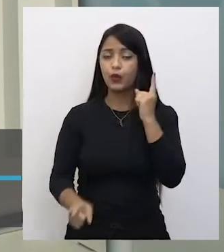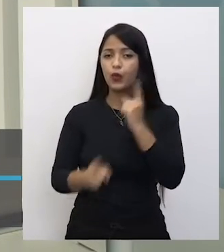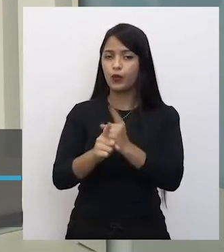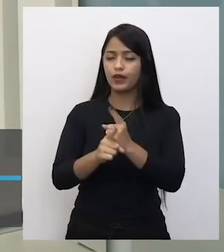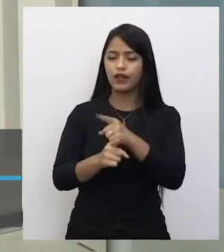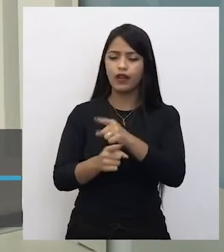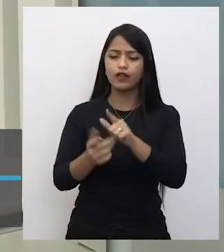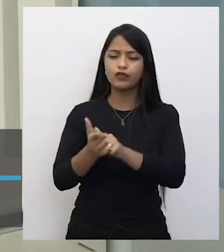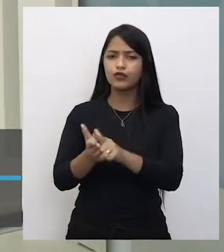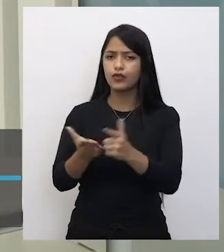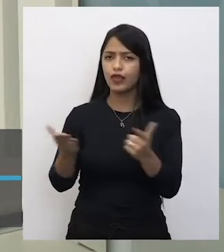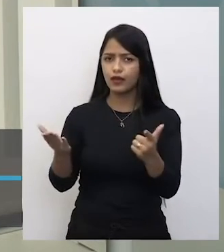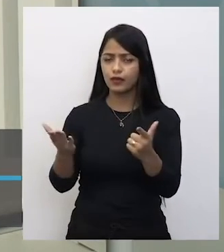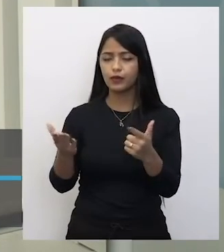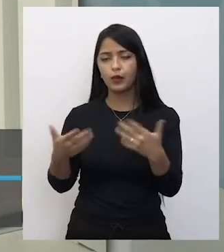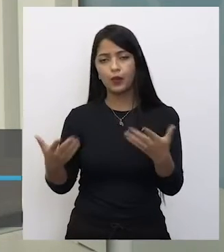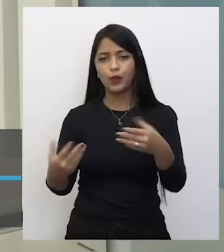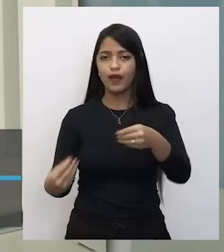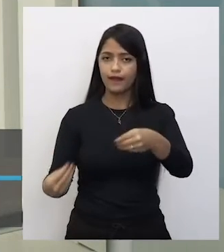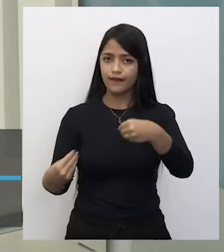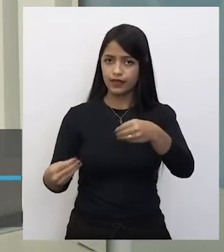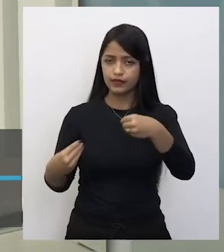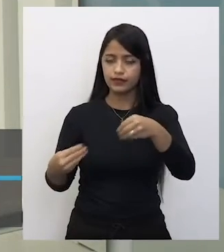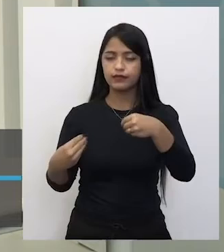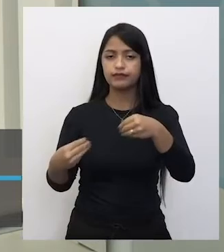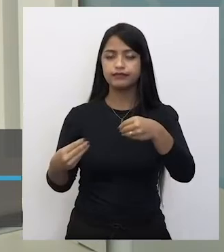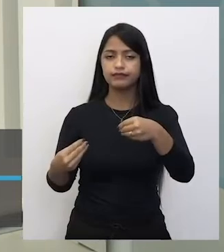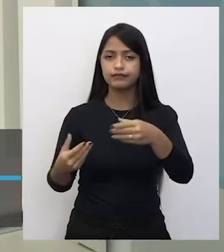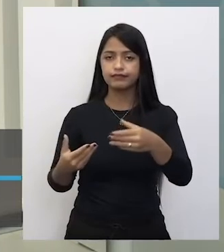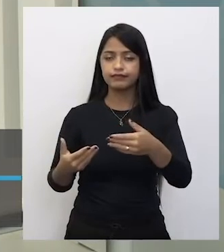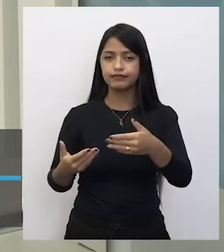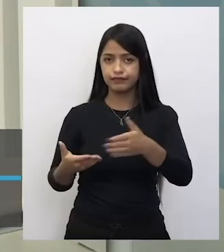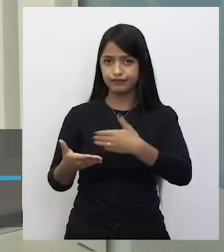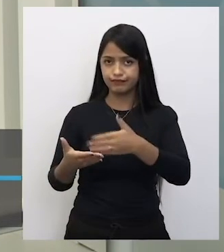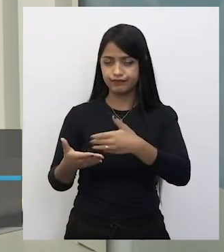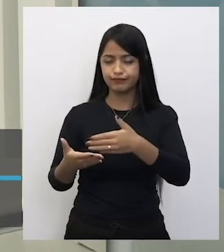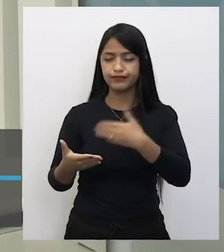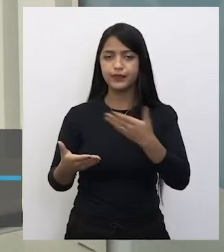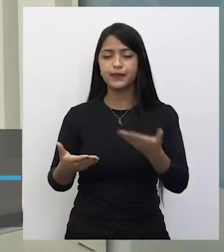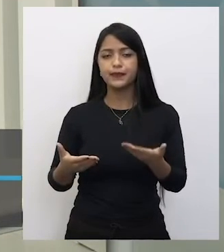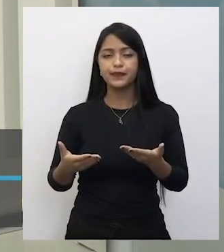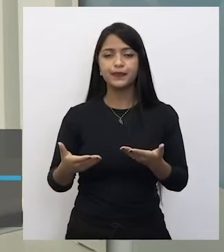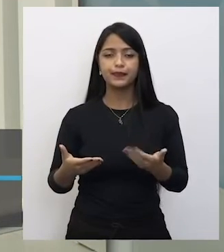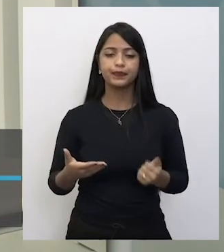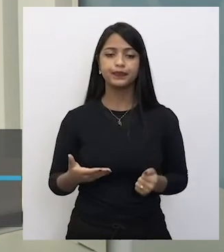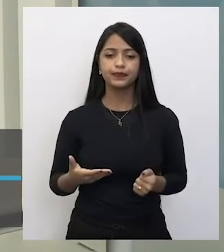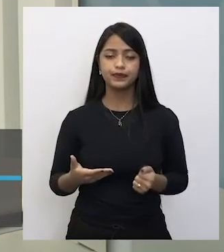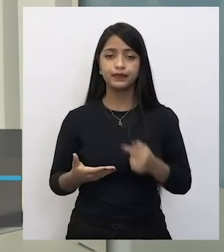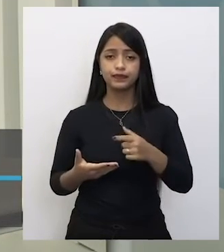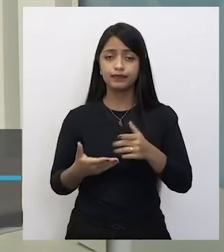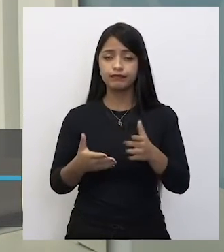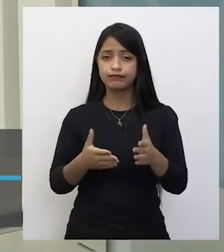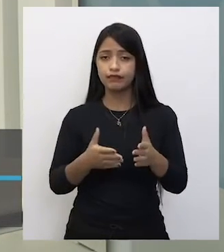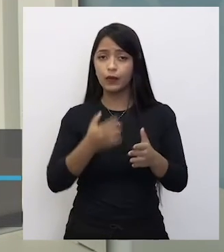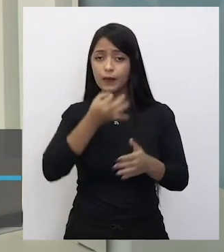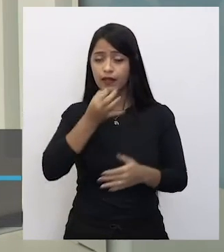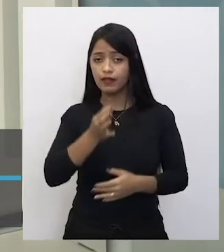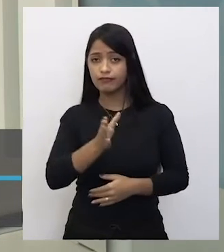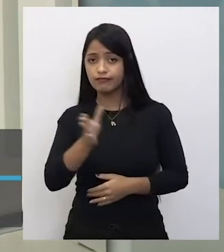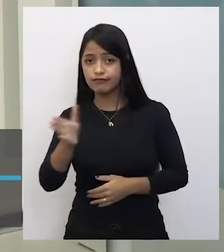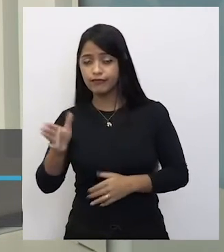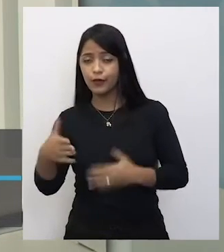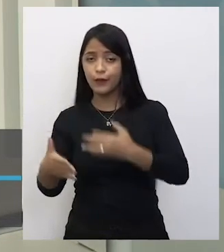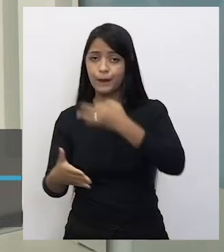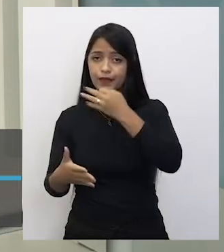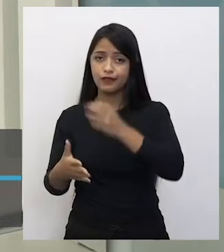aquele jornal ou aquela revista, ela tende para o lado A ou para o